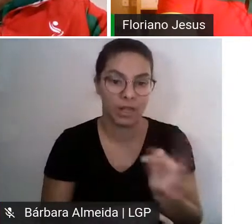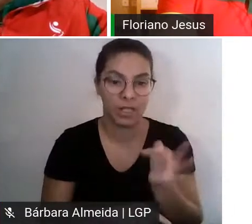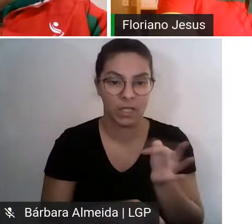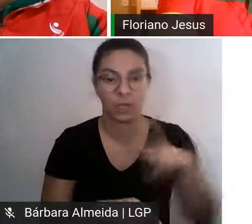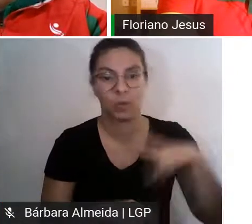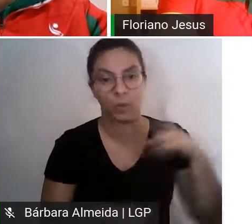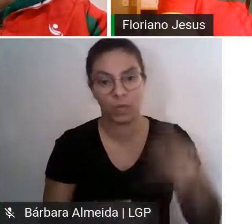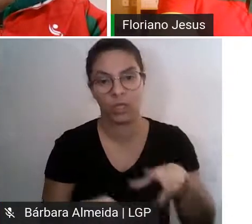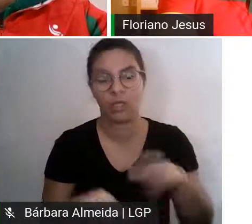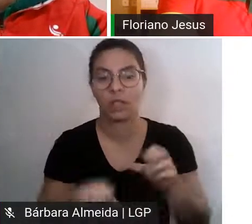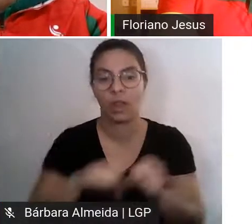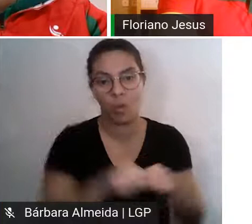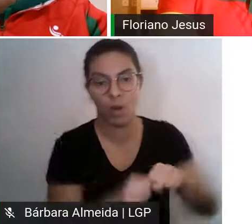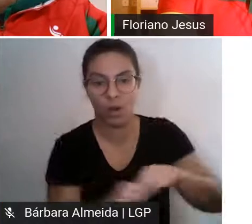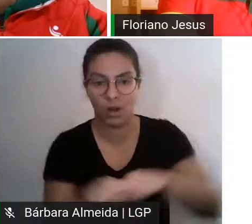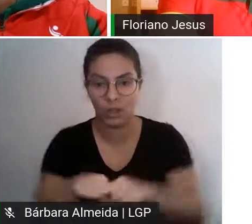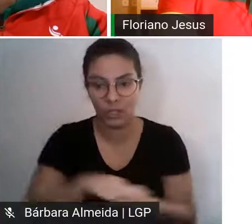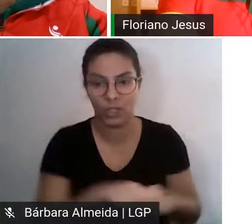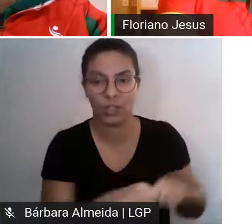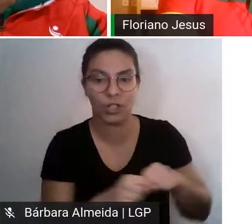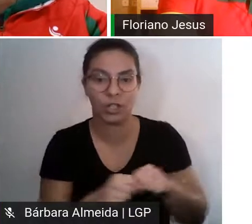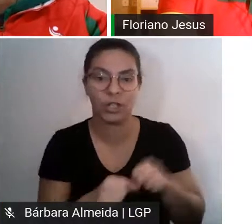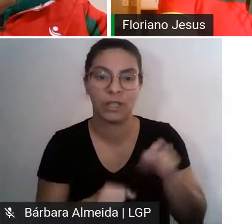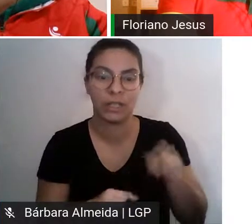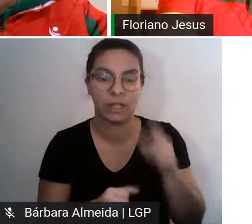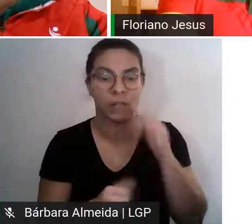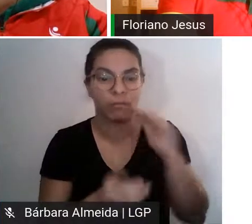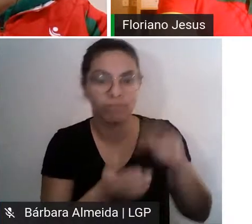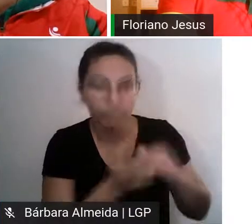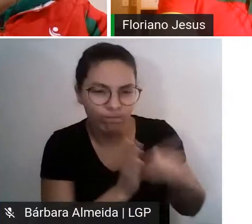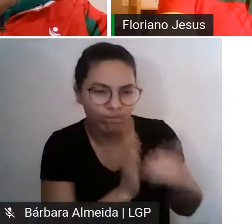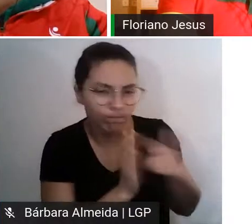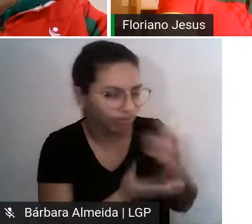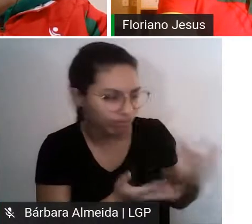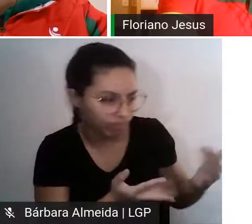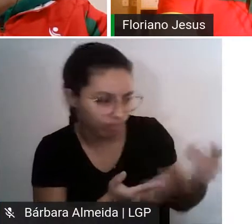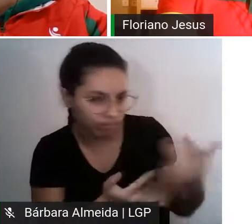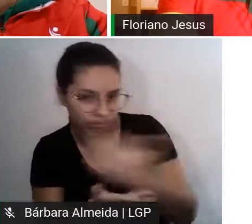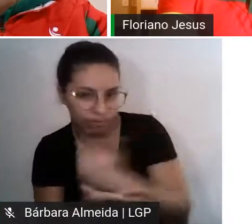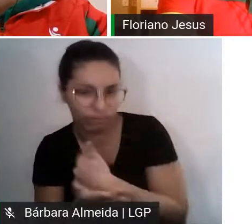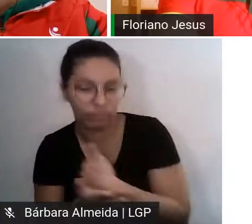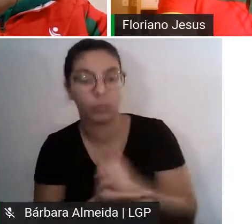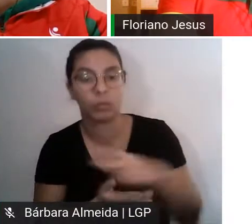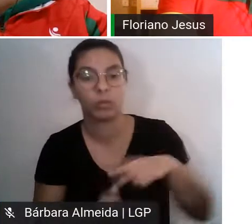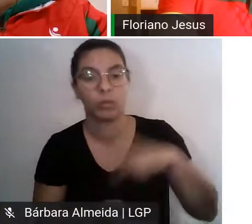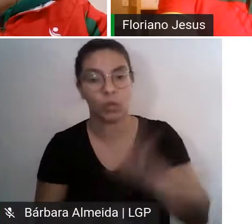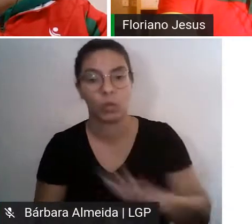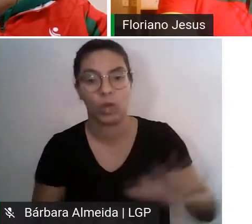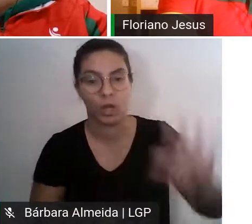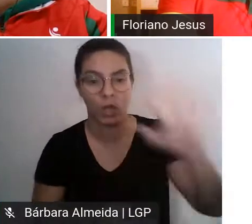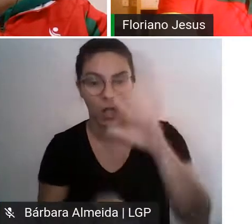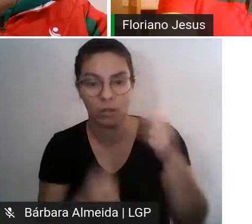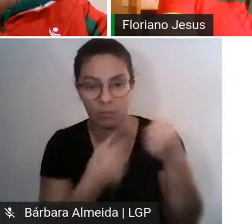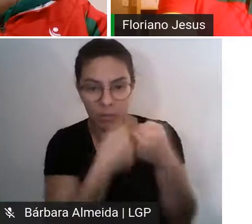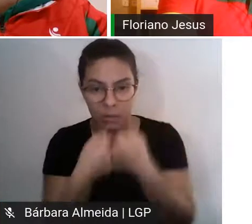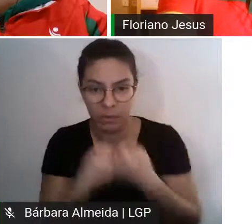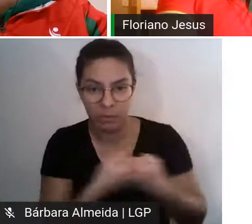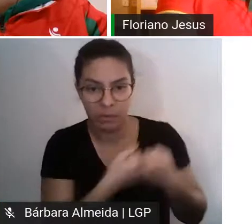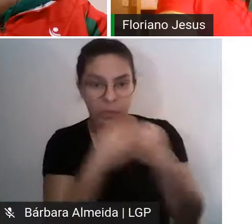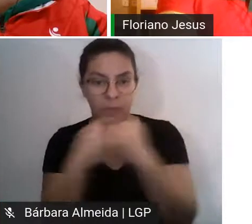fez as provas nacionais para haver campeonato nacional, realizou-se as